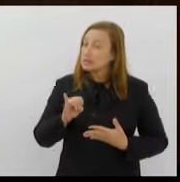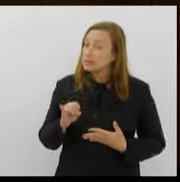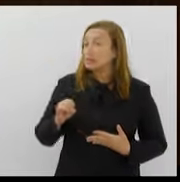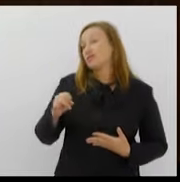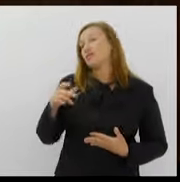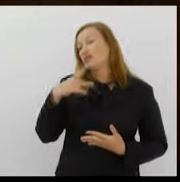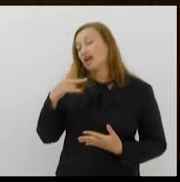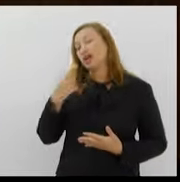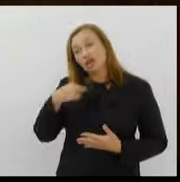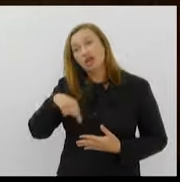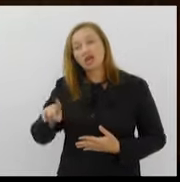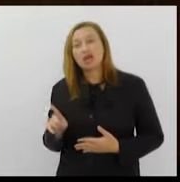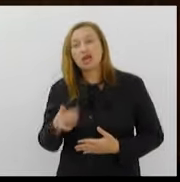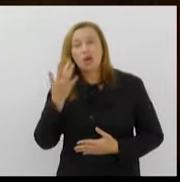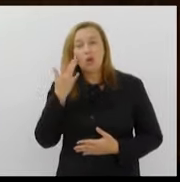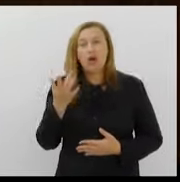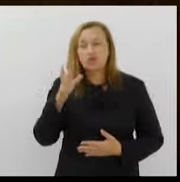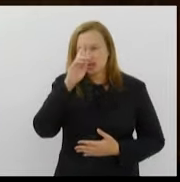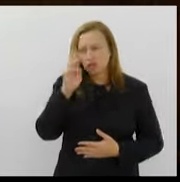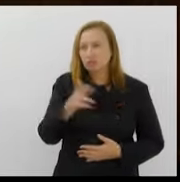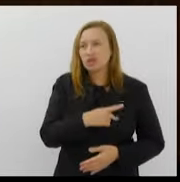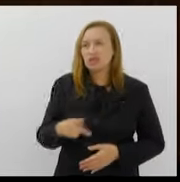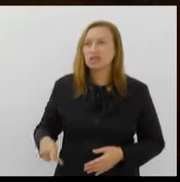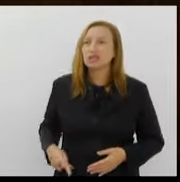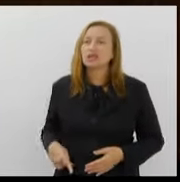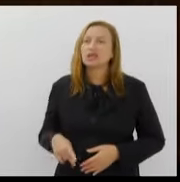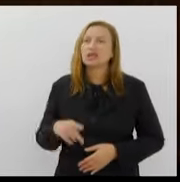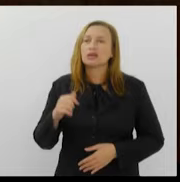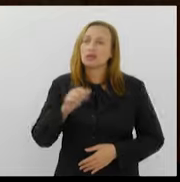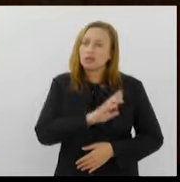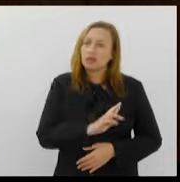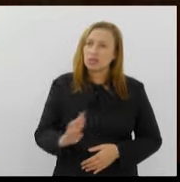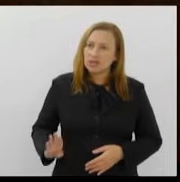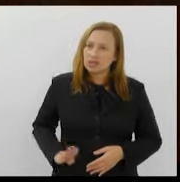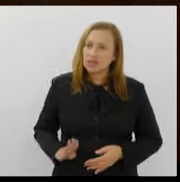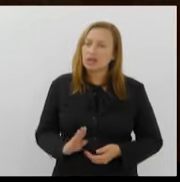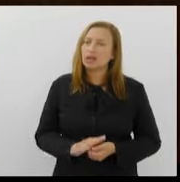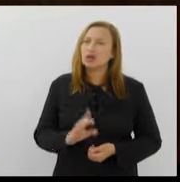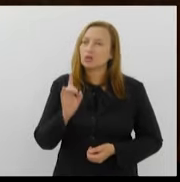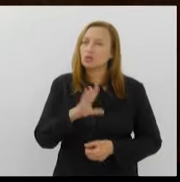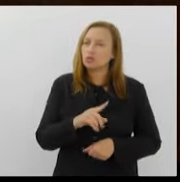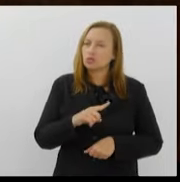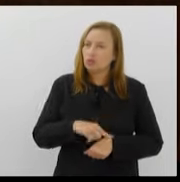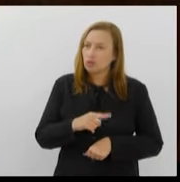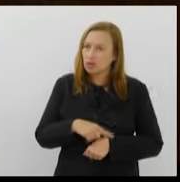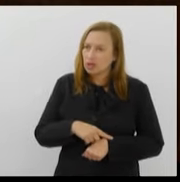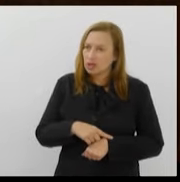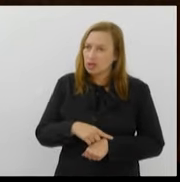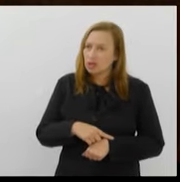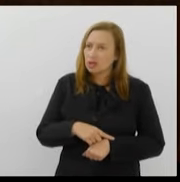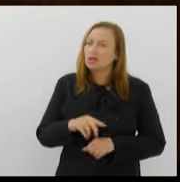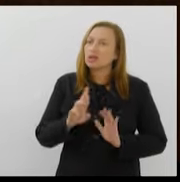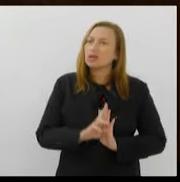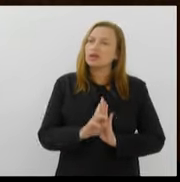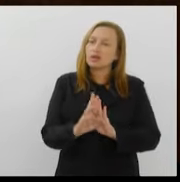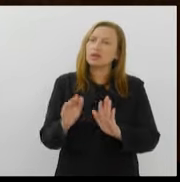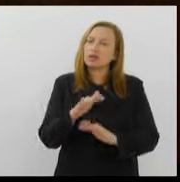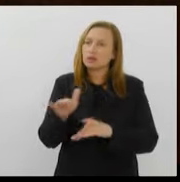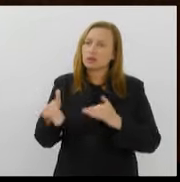irei, eu acho que cabe, presidente Bacelar, em última instância, é quem nos representa a